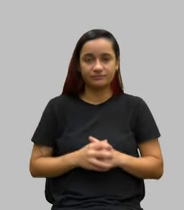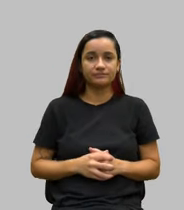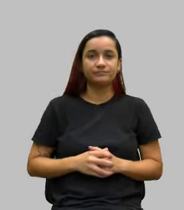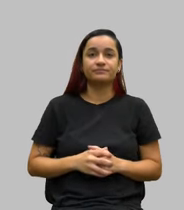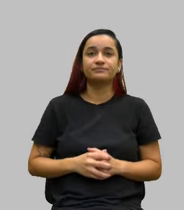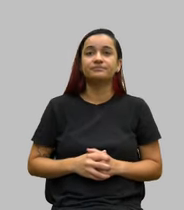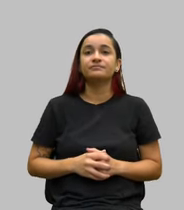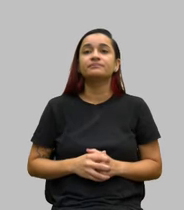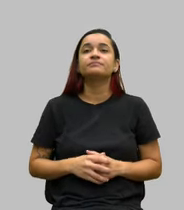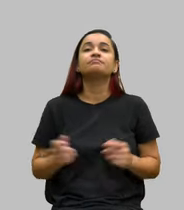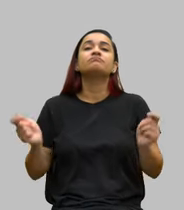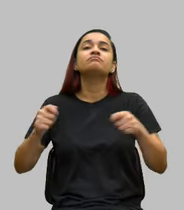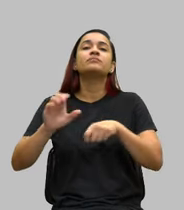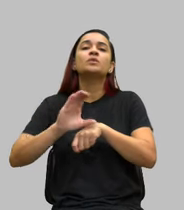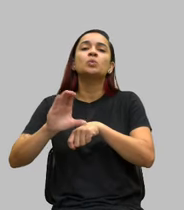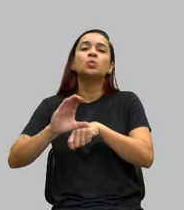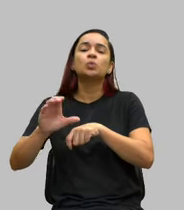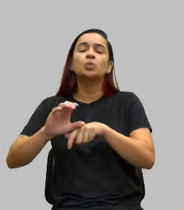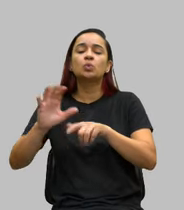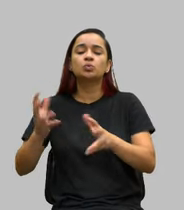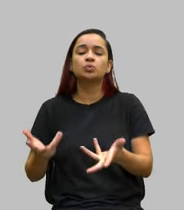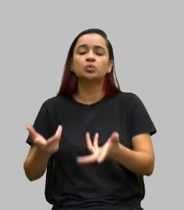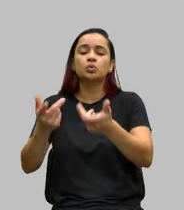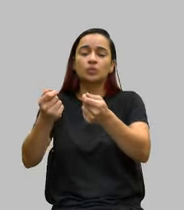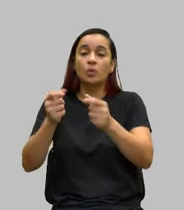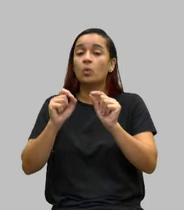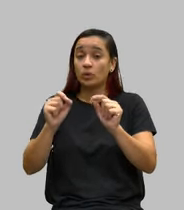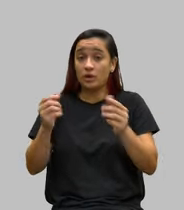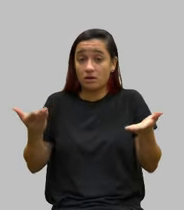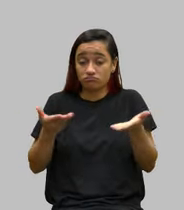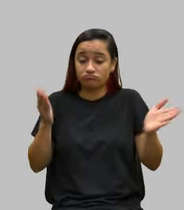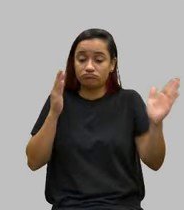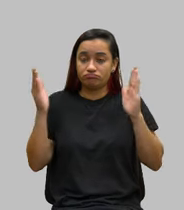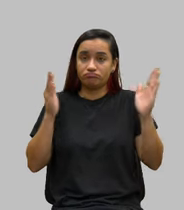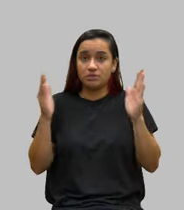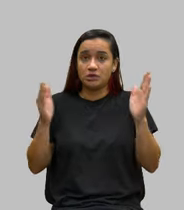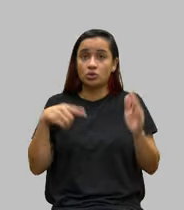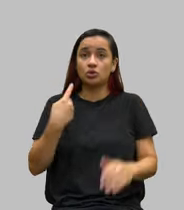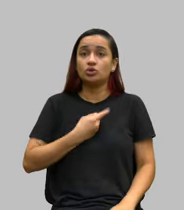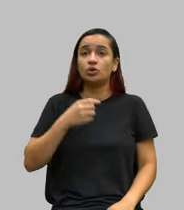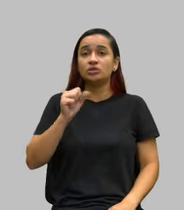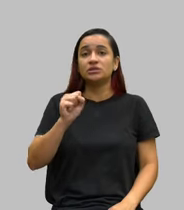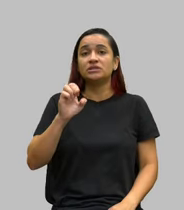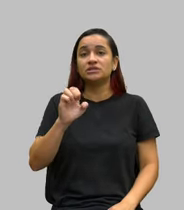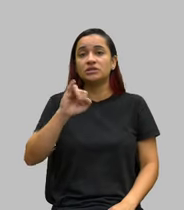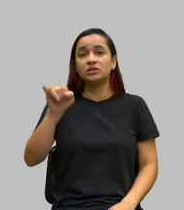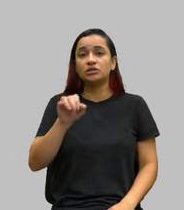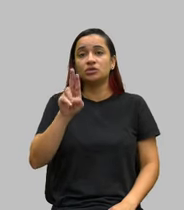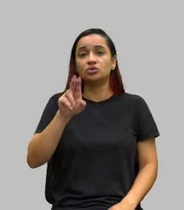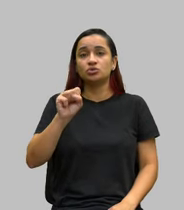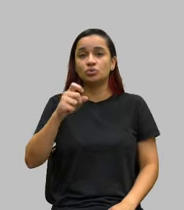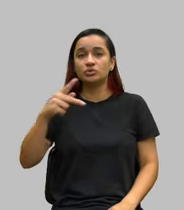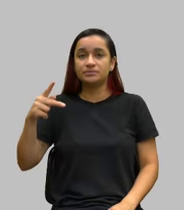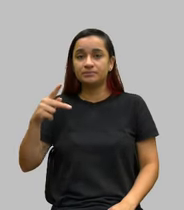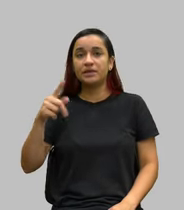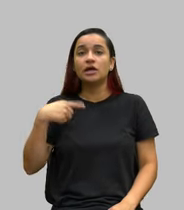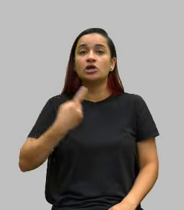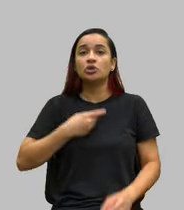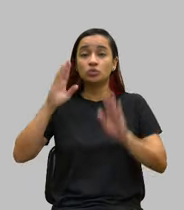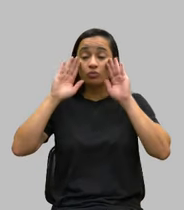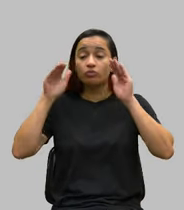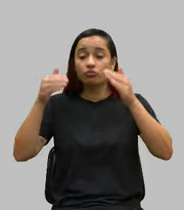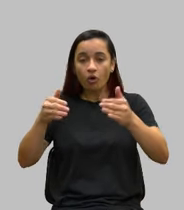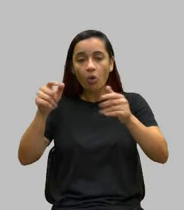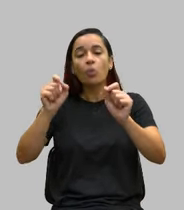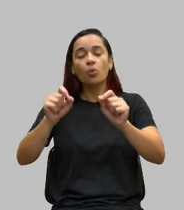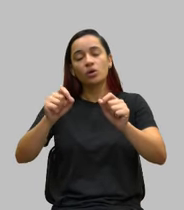capacitações eh só nesse período deputados nós capacitamos Ae jusp assim que nós Nós entramos na na sejusp o nosso nosso foco principal eram as